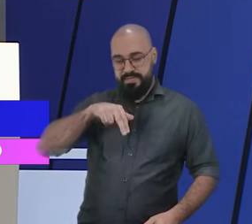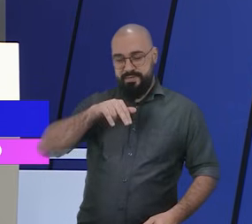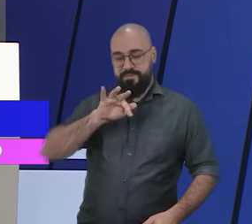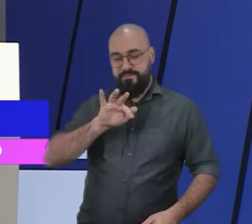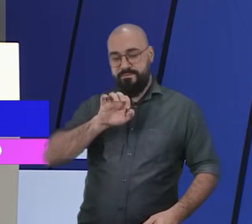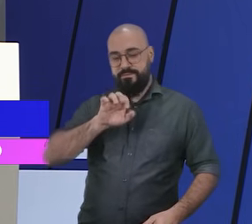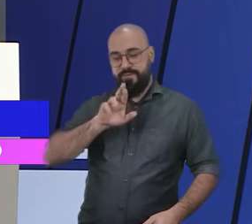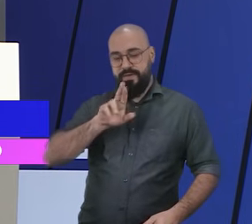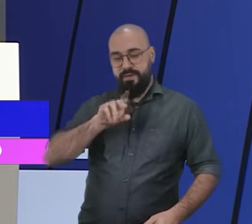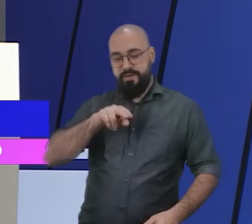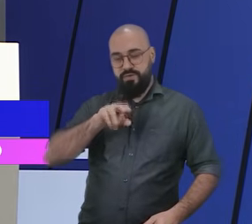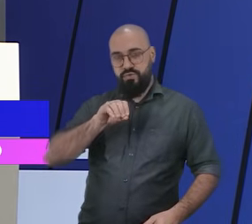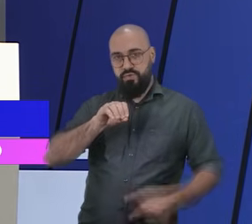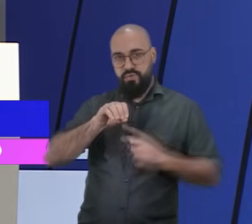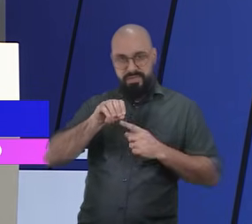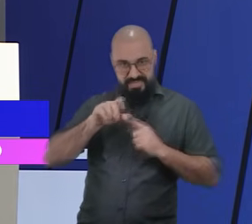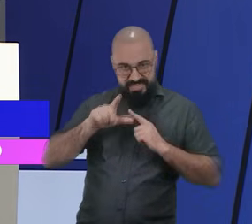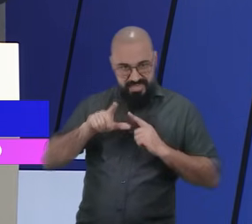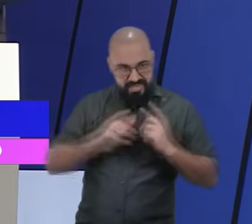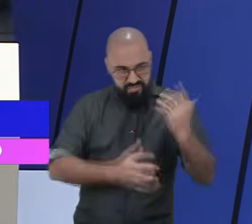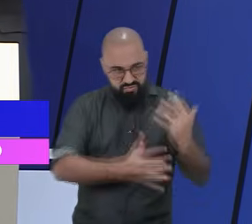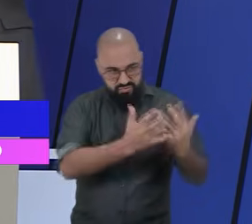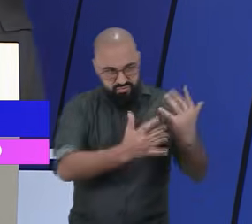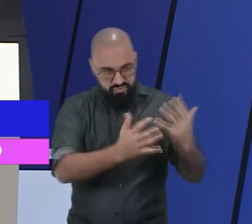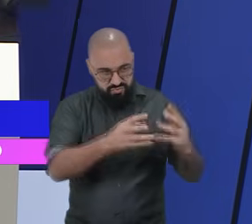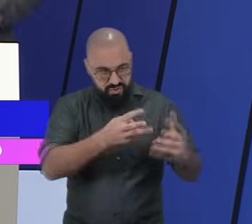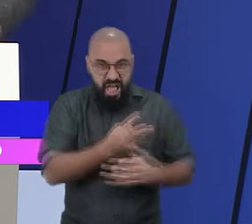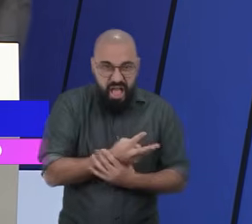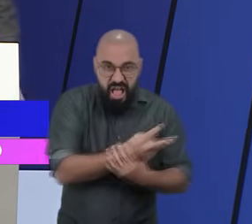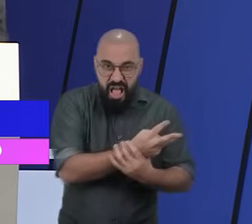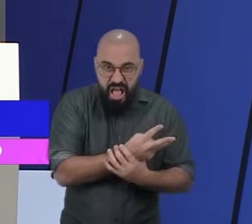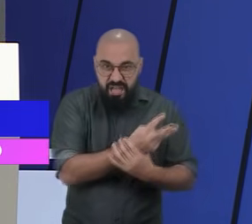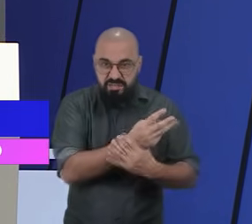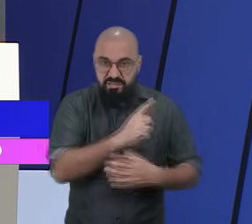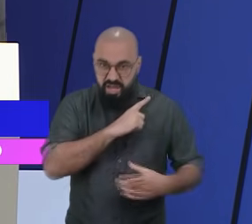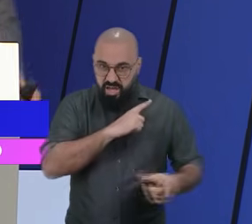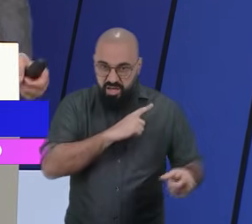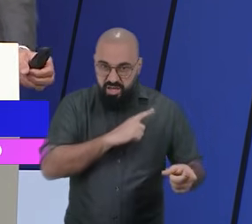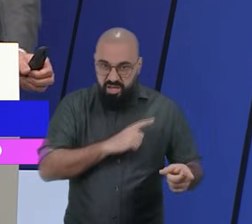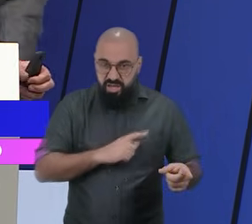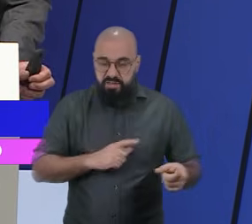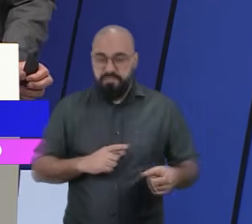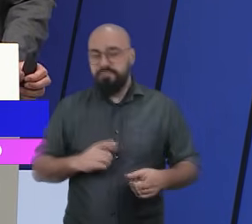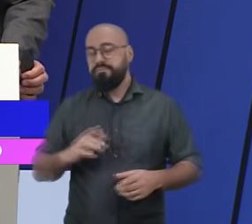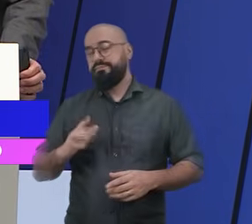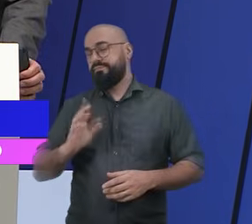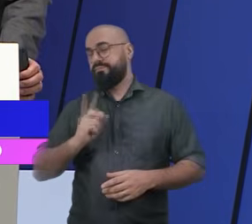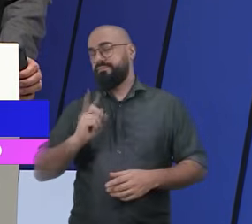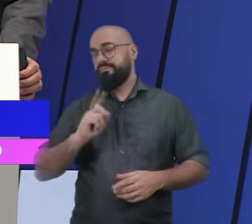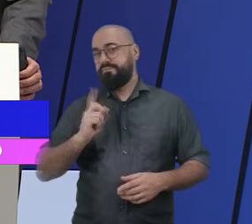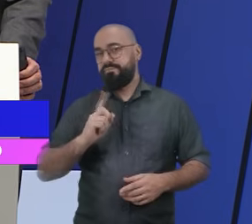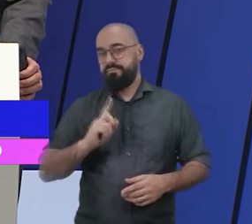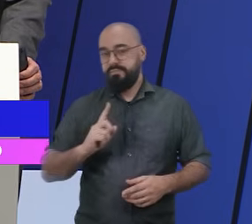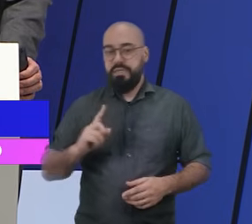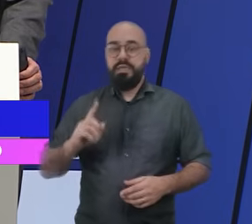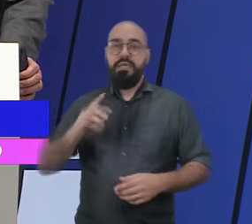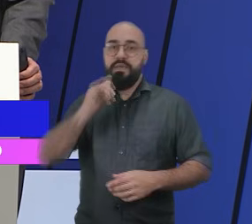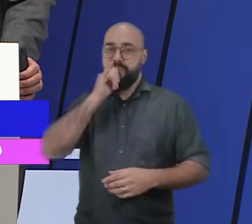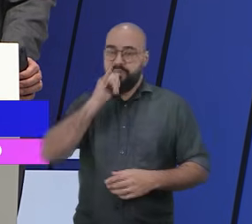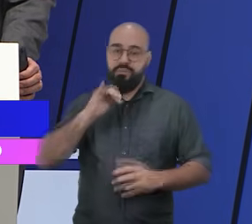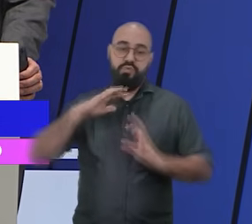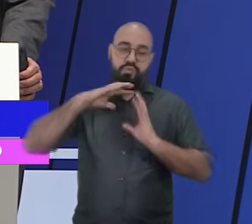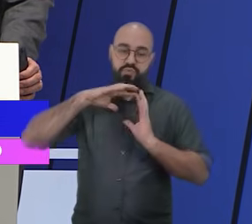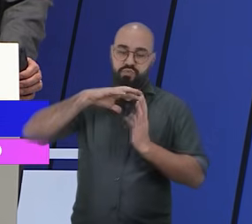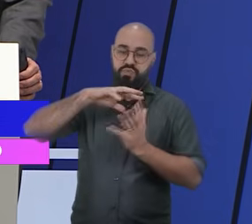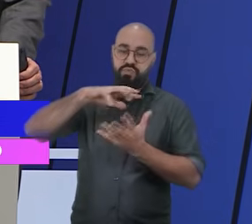significa a eternidade. Eu li certa vez que uma forma para se explicar a eternidade é como se o mundo inteiro se transformasse